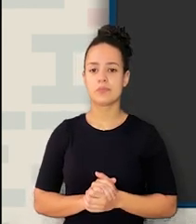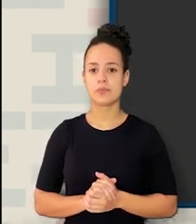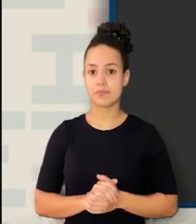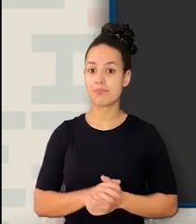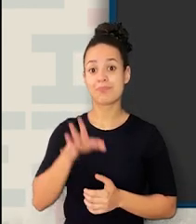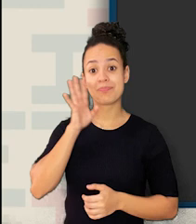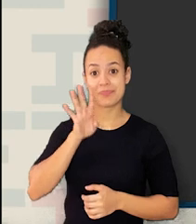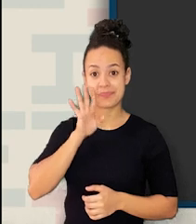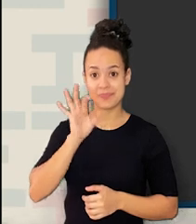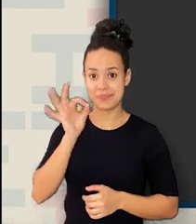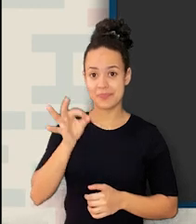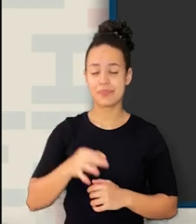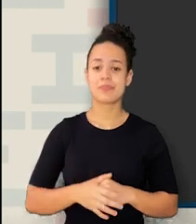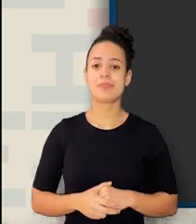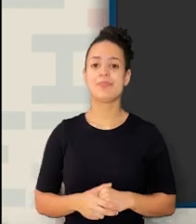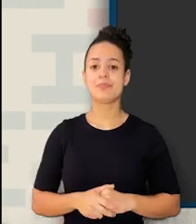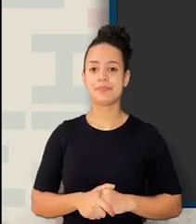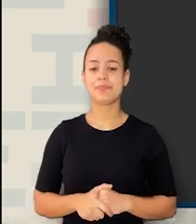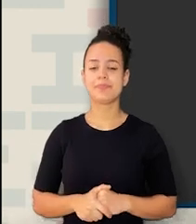Legal, né?